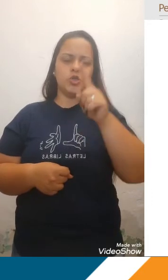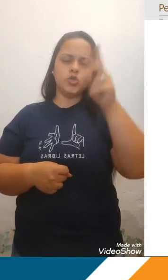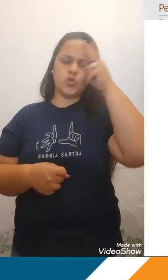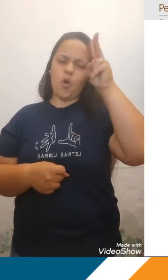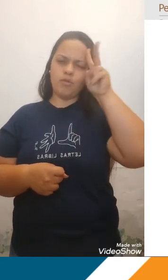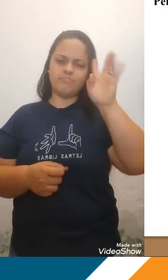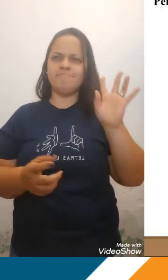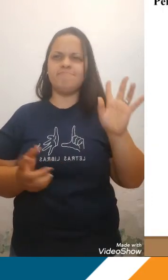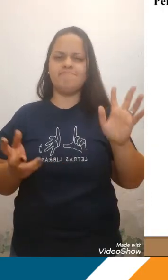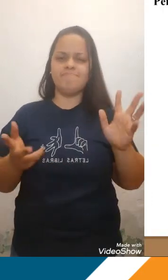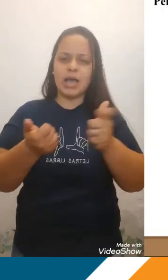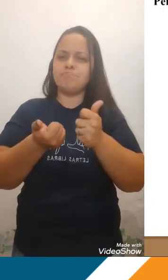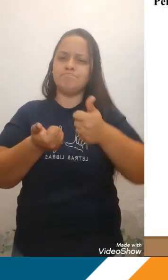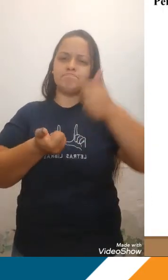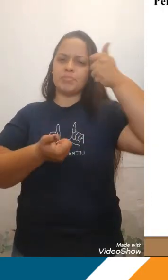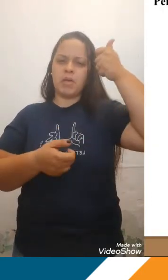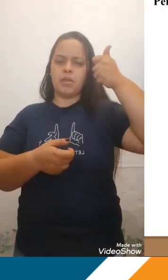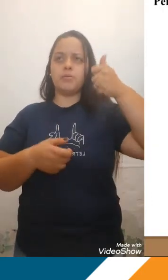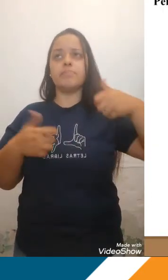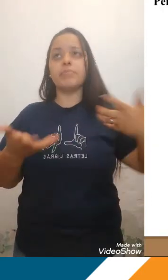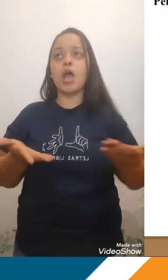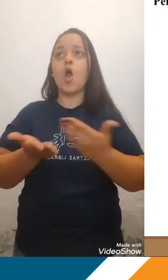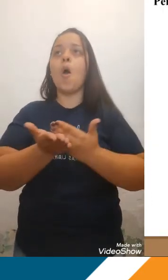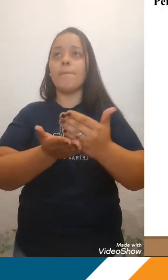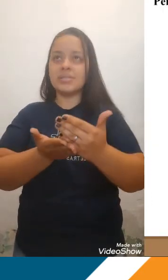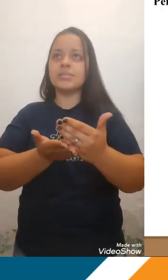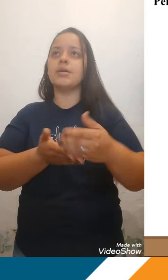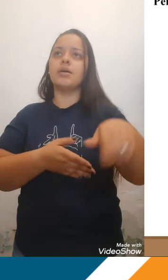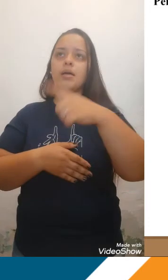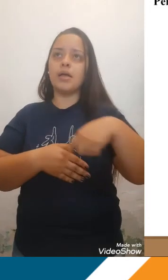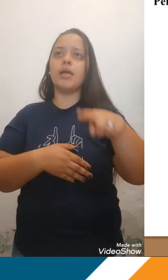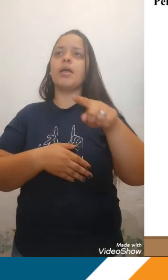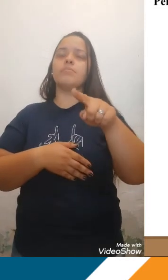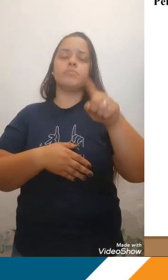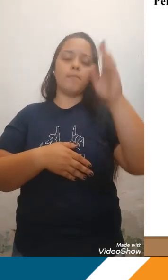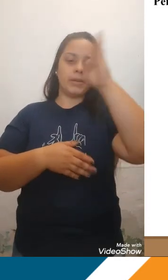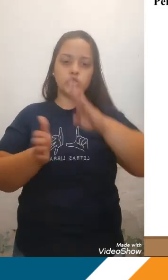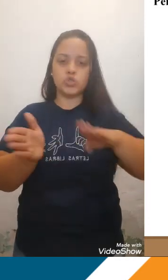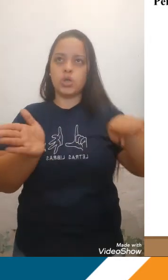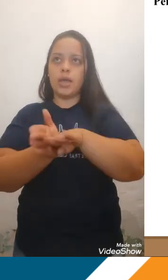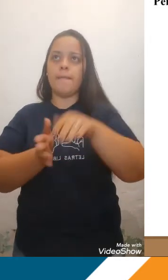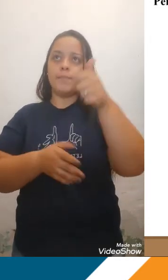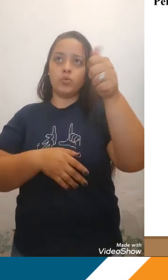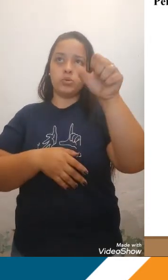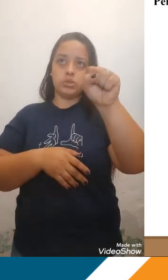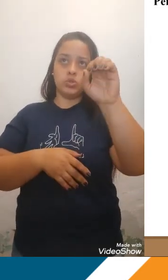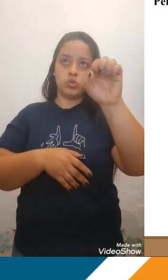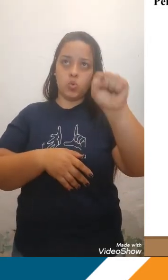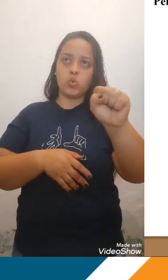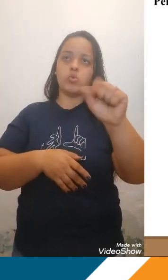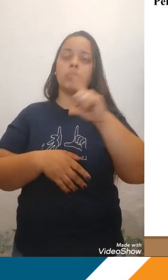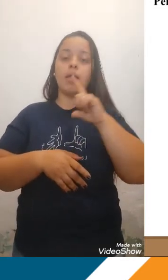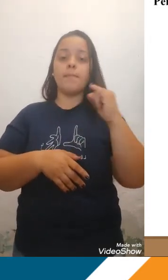historicamente inédito. Imediatamente após a chegada da corte portuguesa ao Brasil, em 1808,